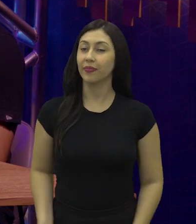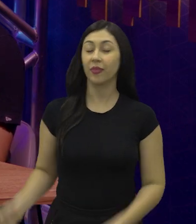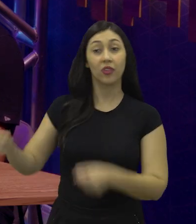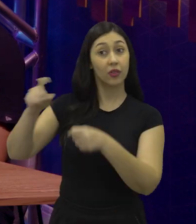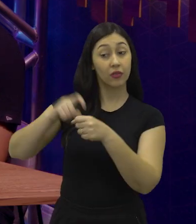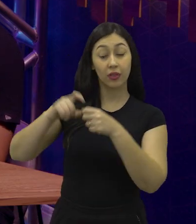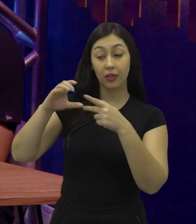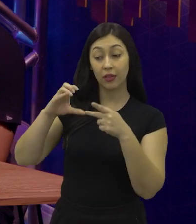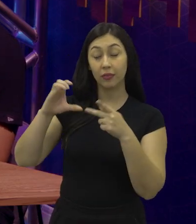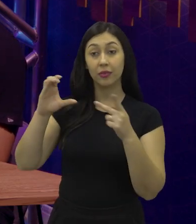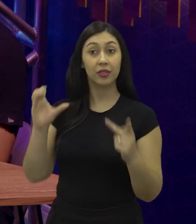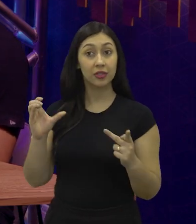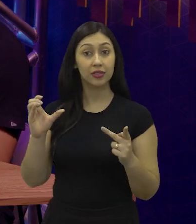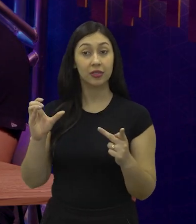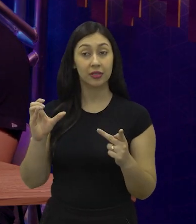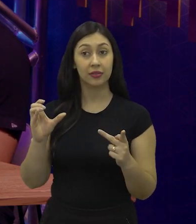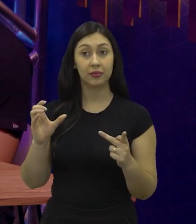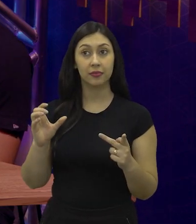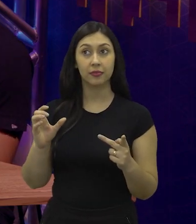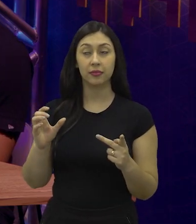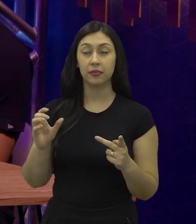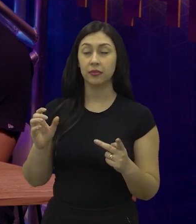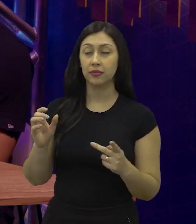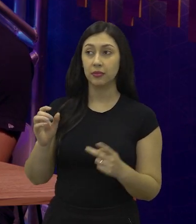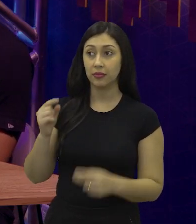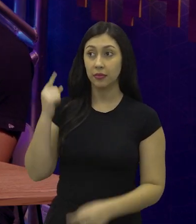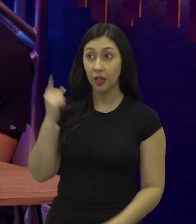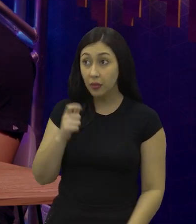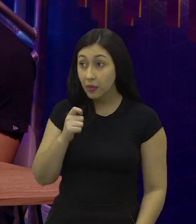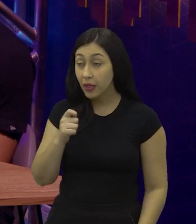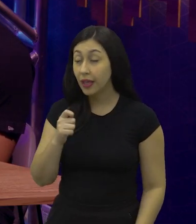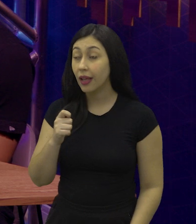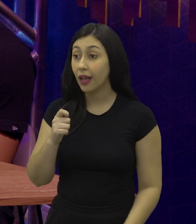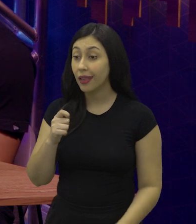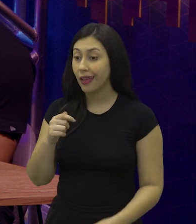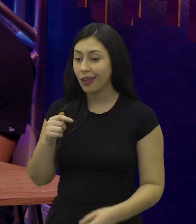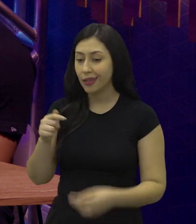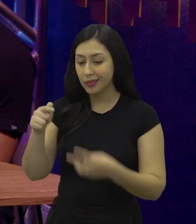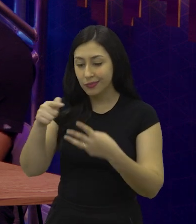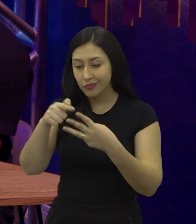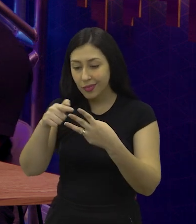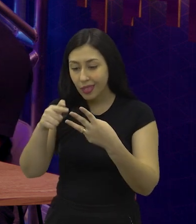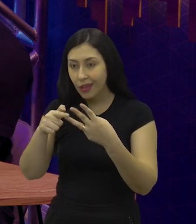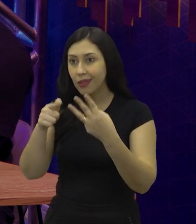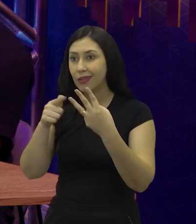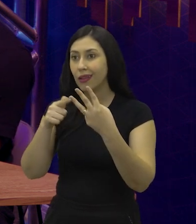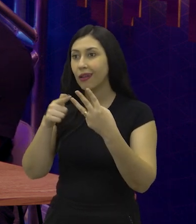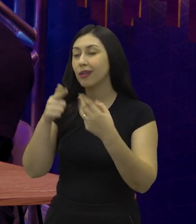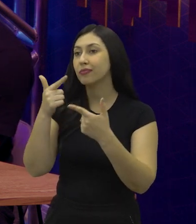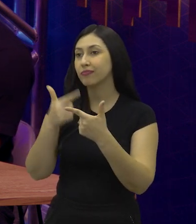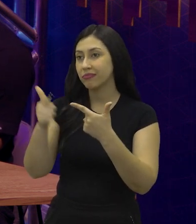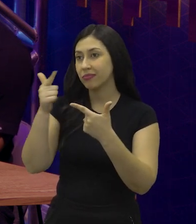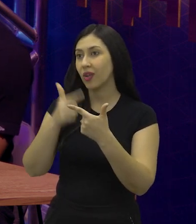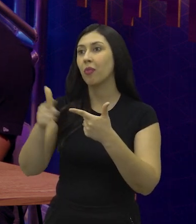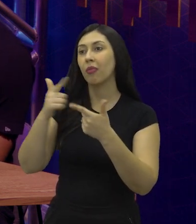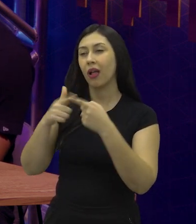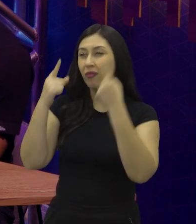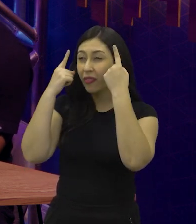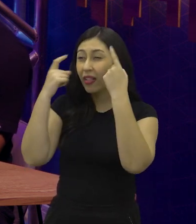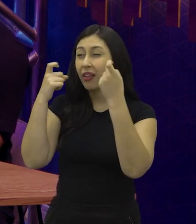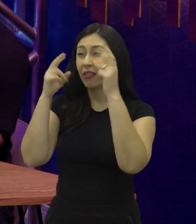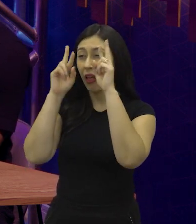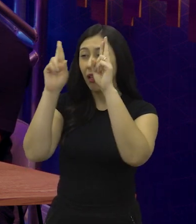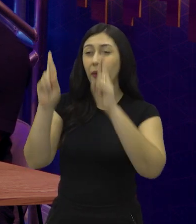De volta com o Pode Ser. E Vicky, esse é um dos problemas, né? A violência dentro de sala de aula, a falta